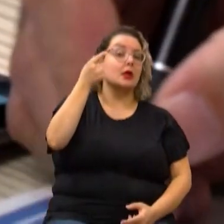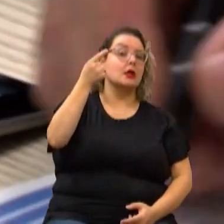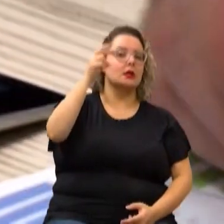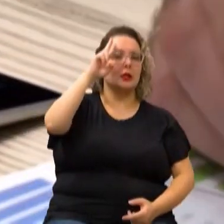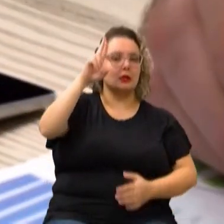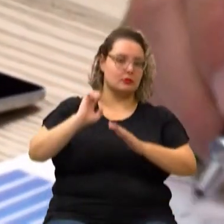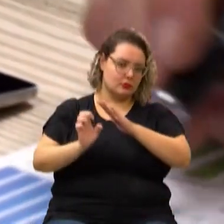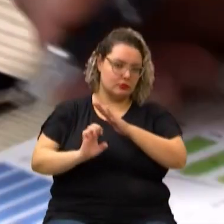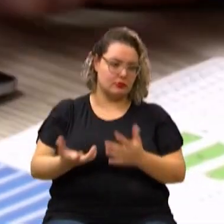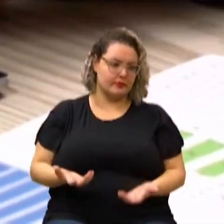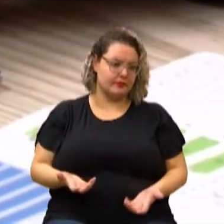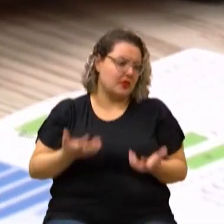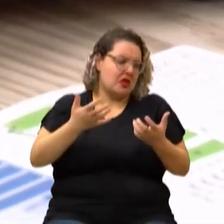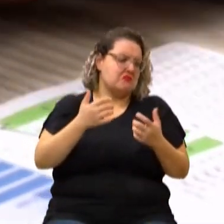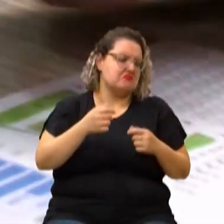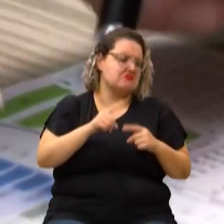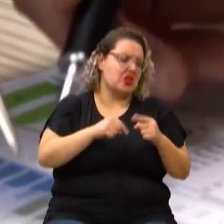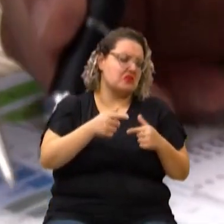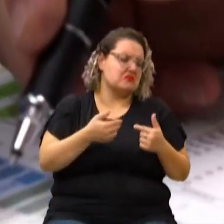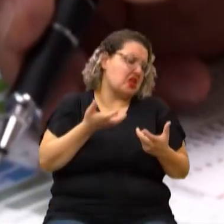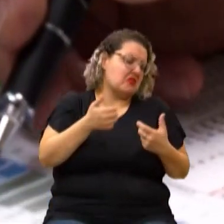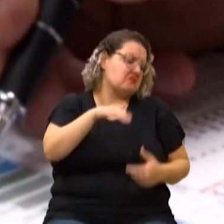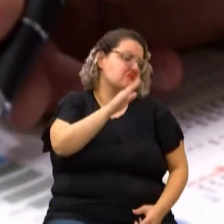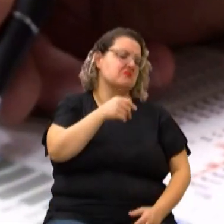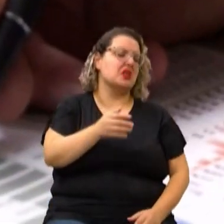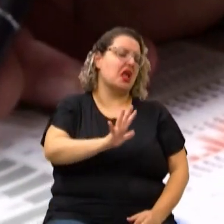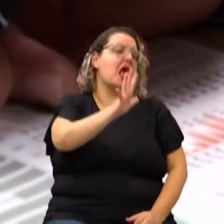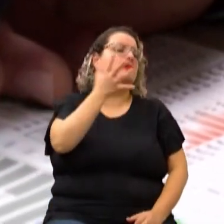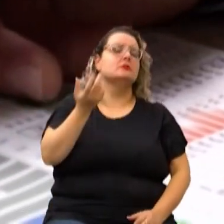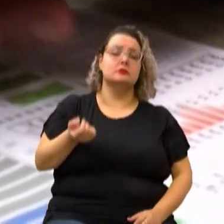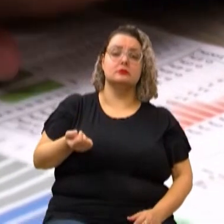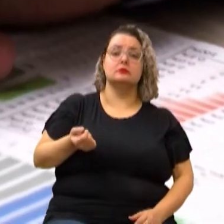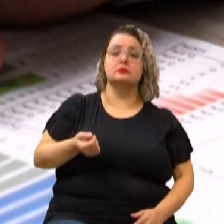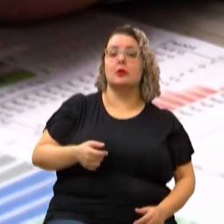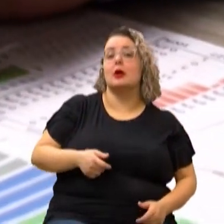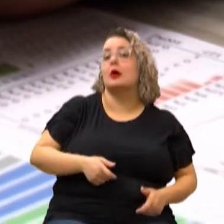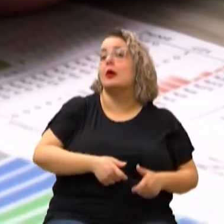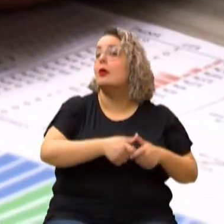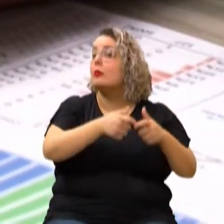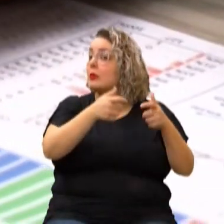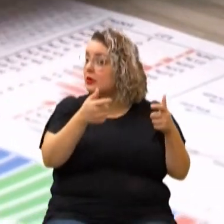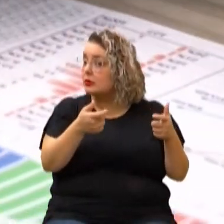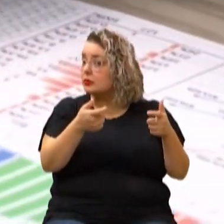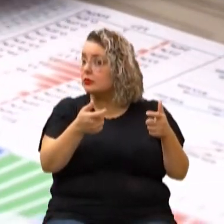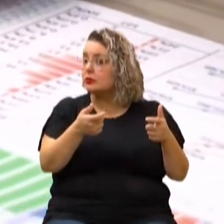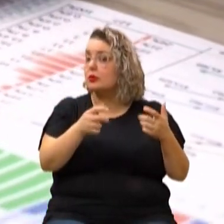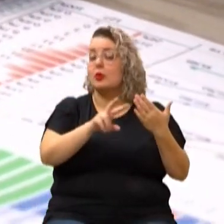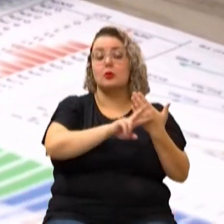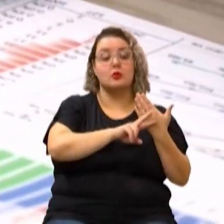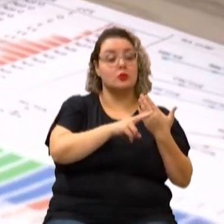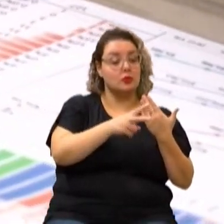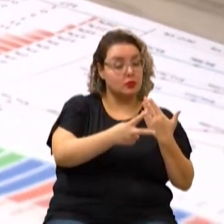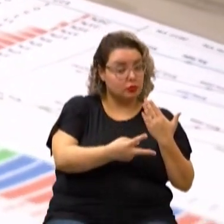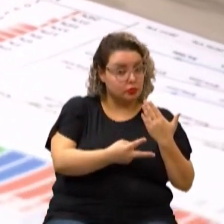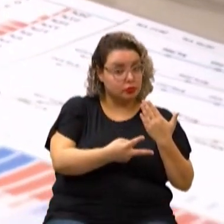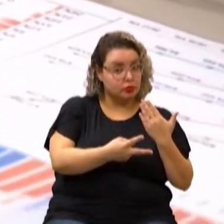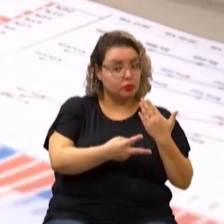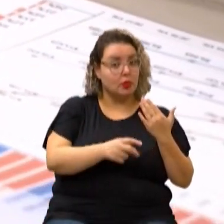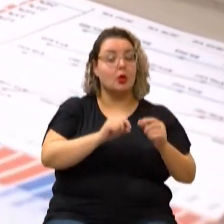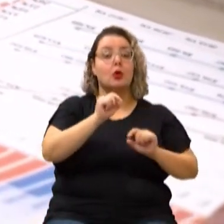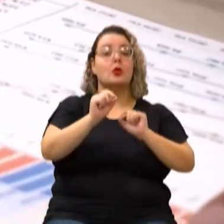assim, o que vai acontecer? Toda uma população vai consumir. População consumindo, o que vai acontecer